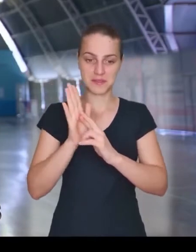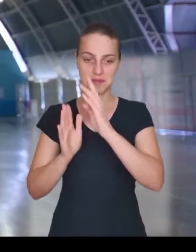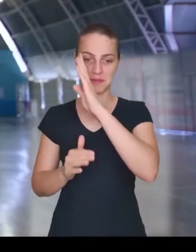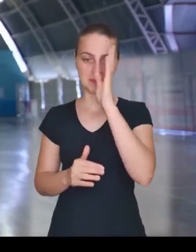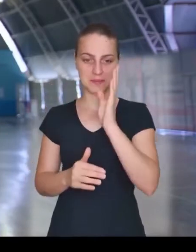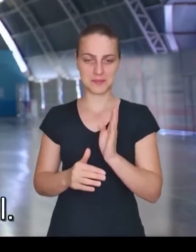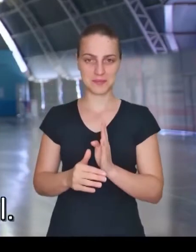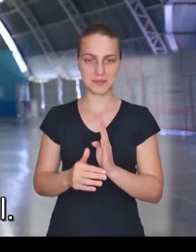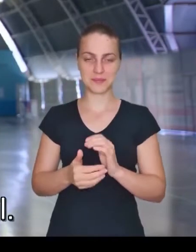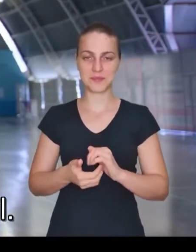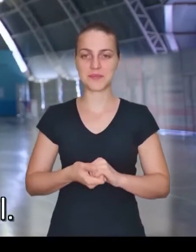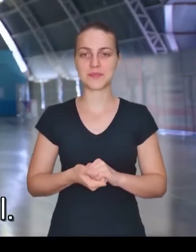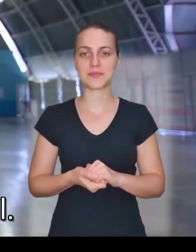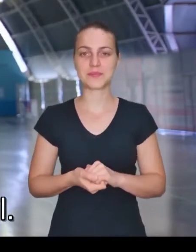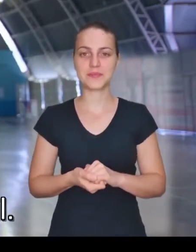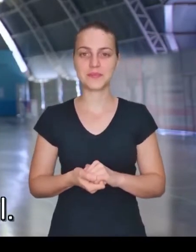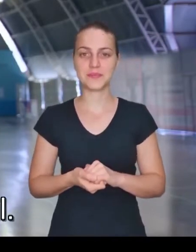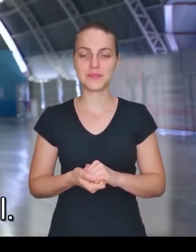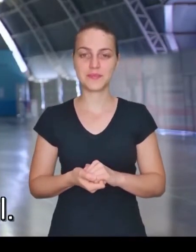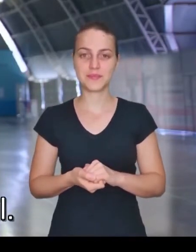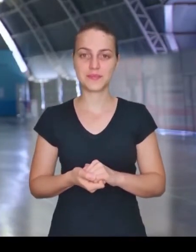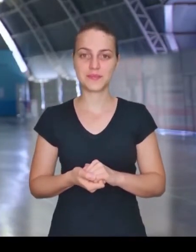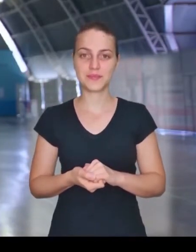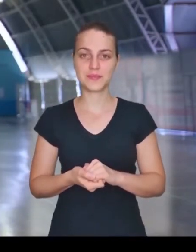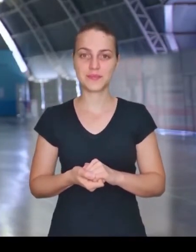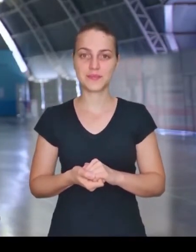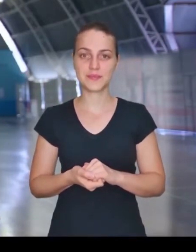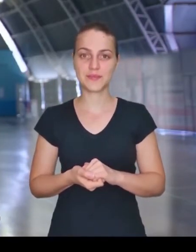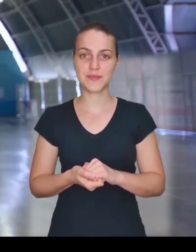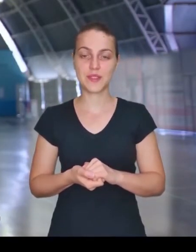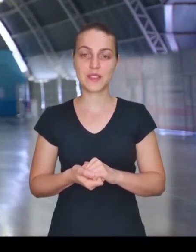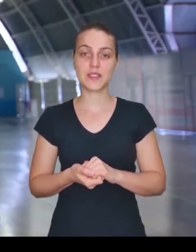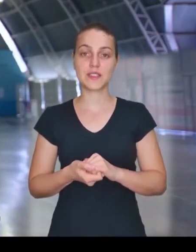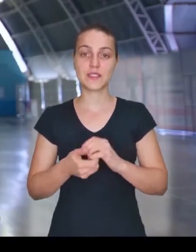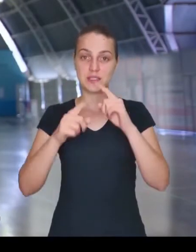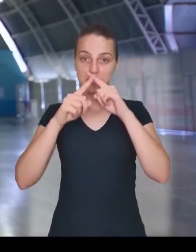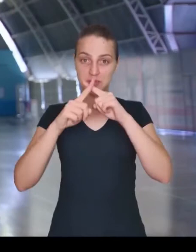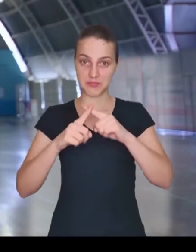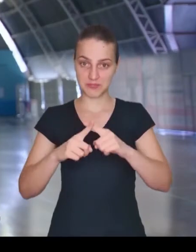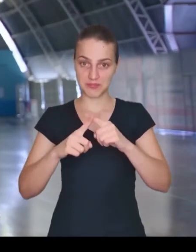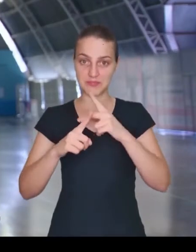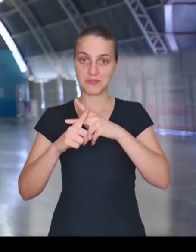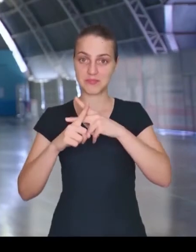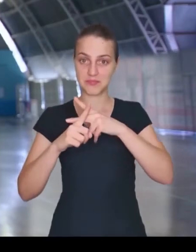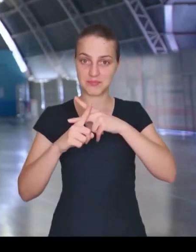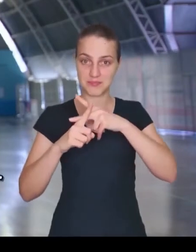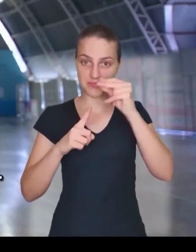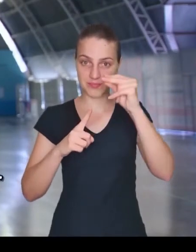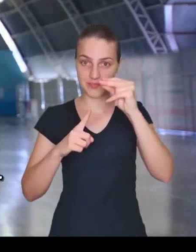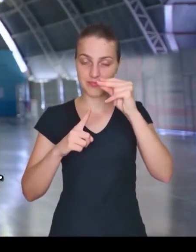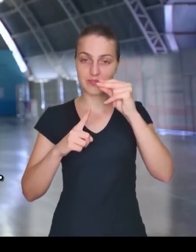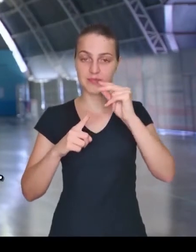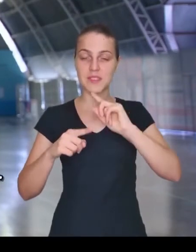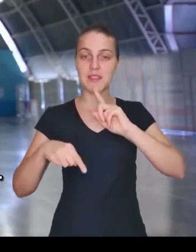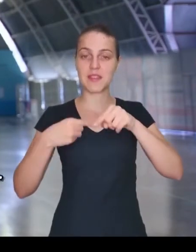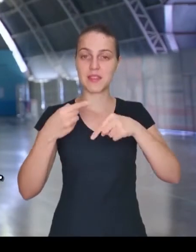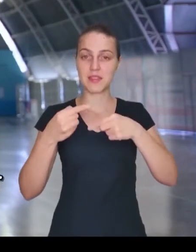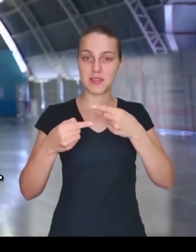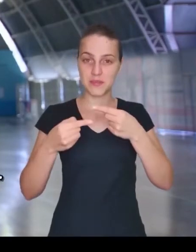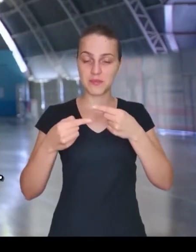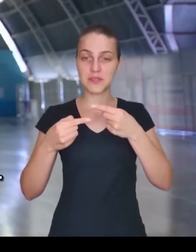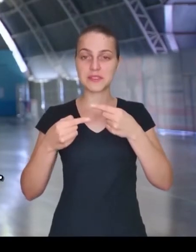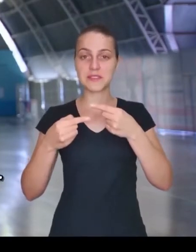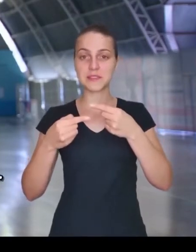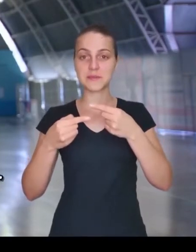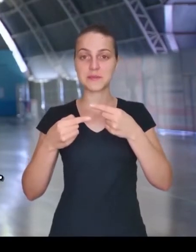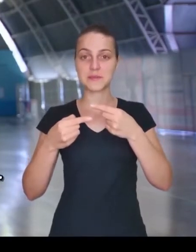medalhistas para disputar o torneio junto ao Brasil. Participei da equipe, fomos campeões nesse torneio. Mediante ali, a gente foi para